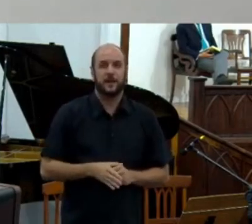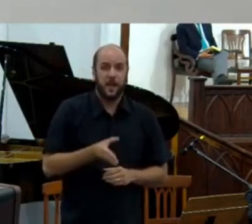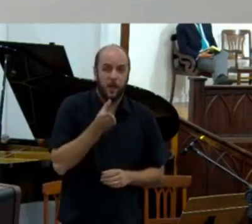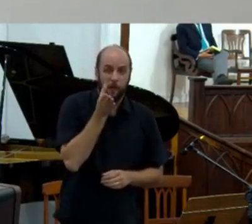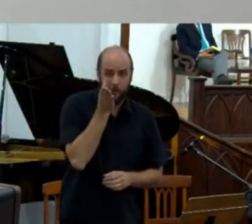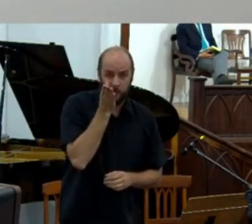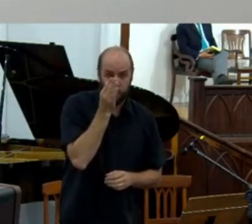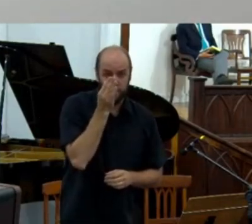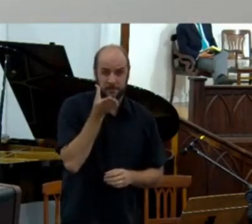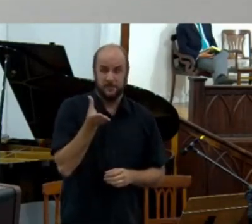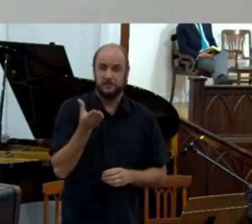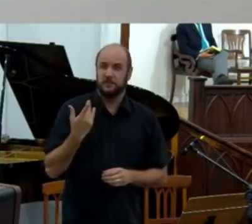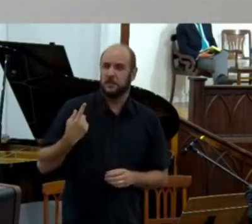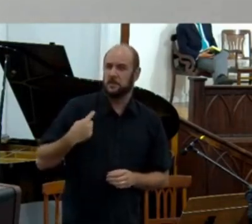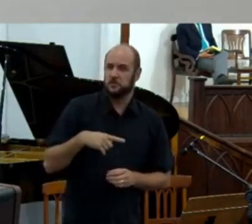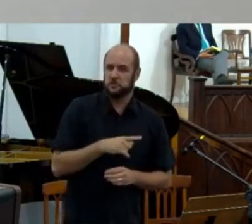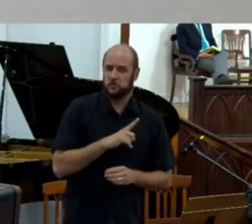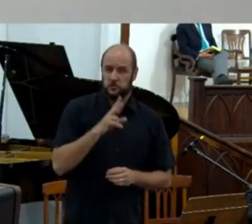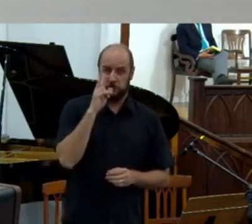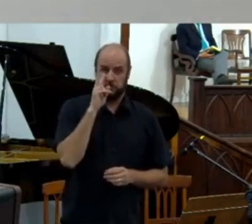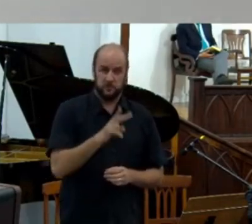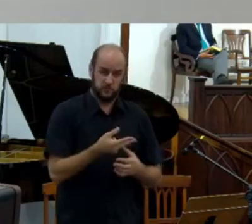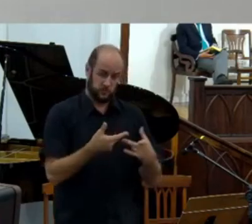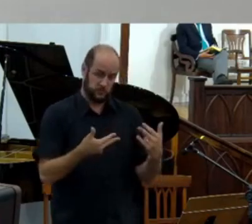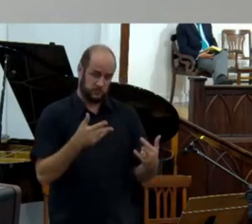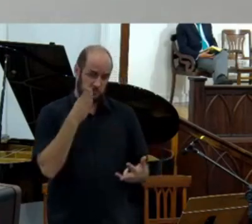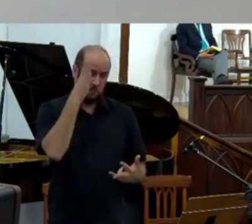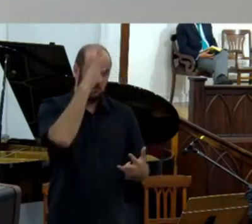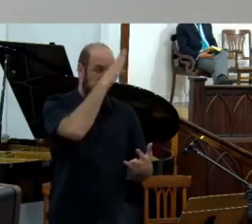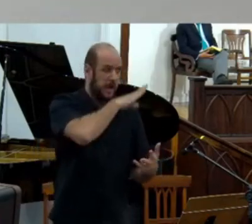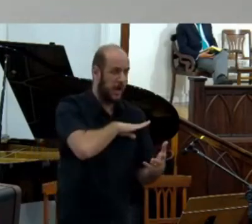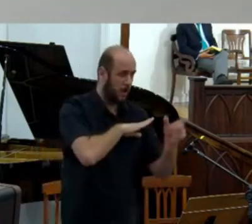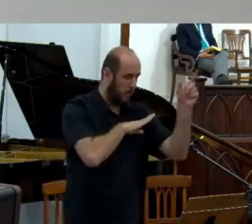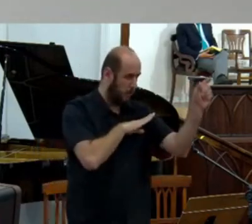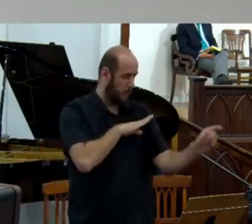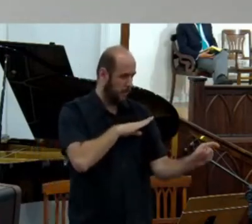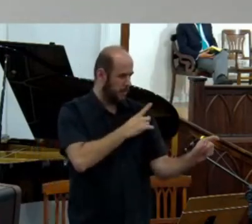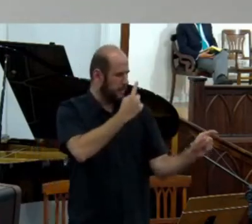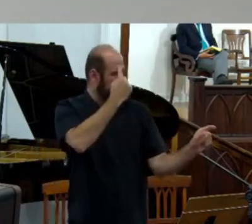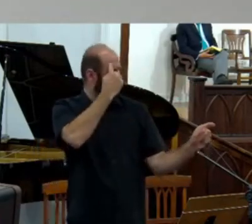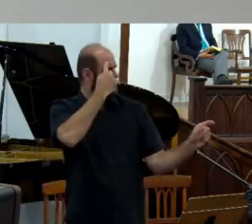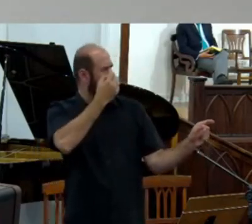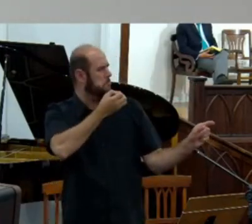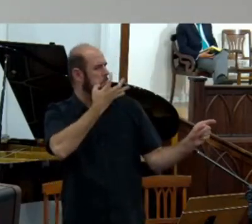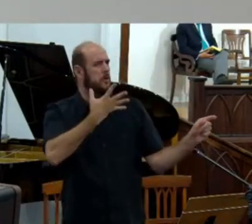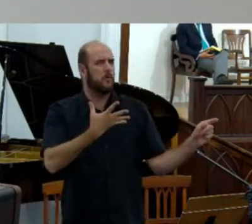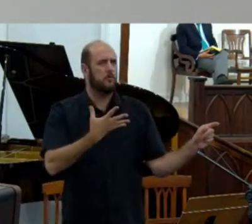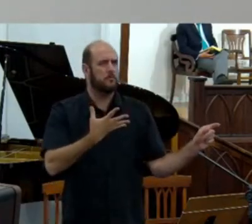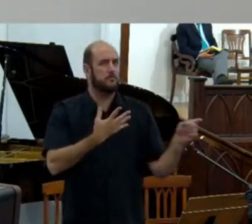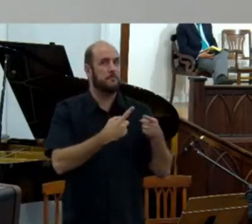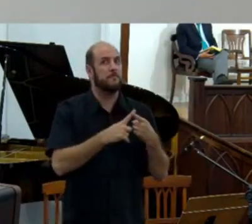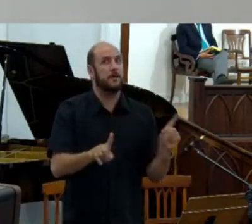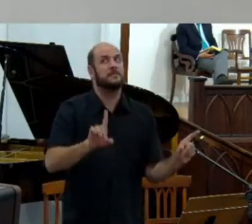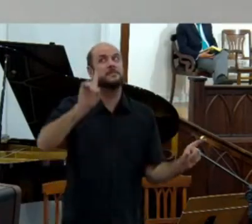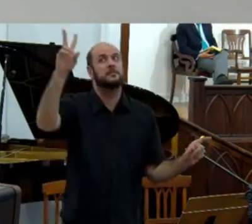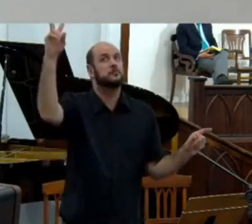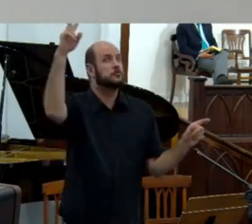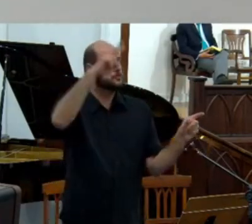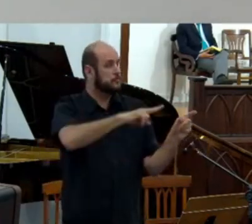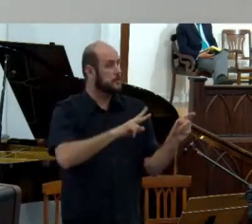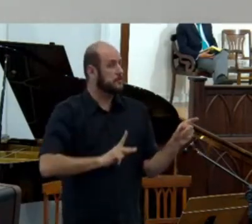com que interpretemos alguma coisa má como sendo boa. Mas Deus continua enxergando essa coisa como